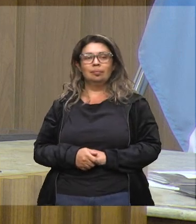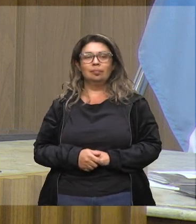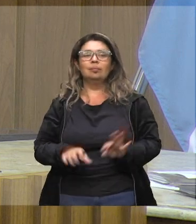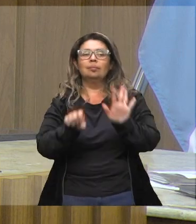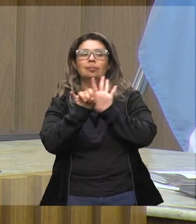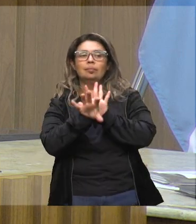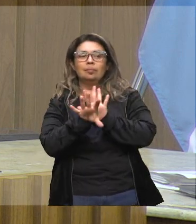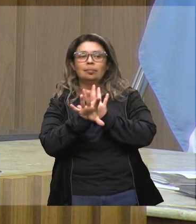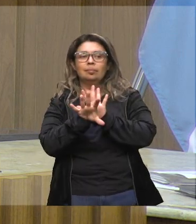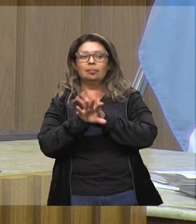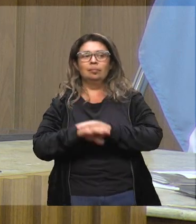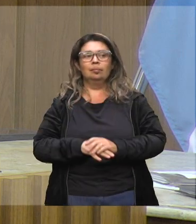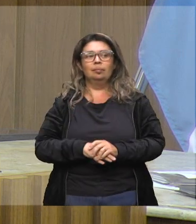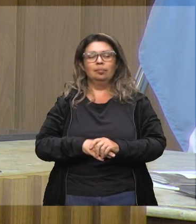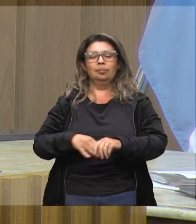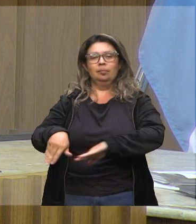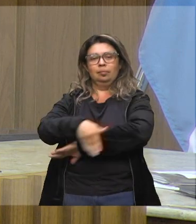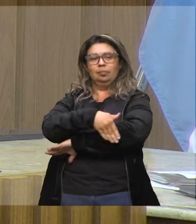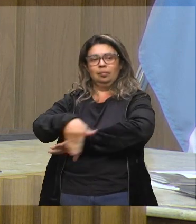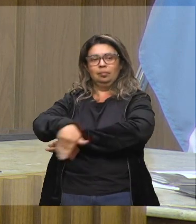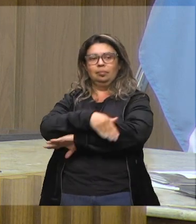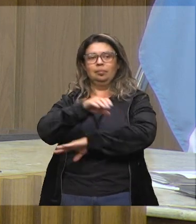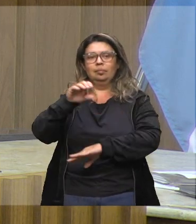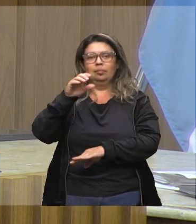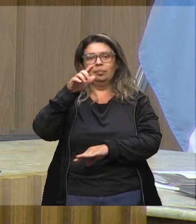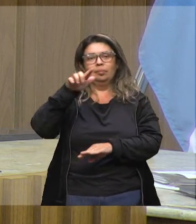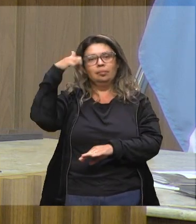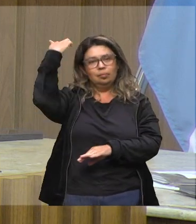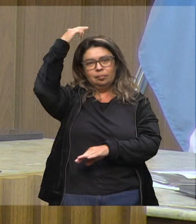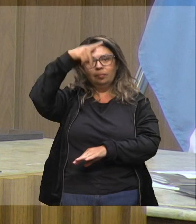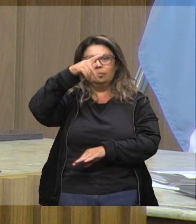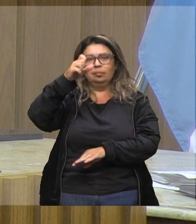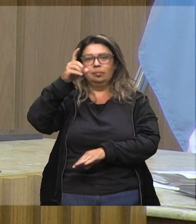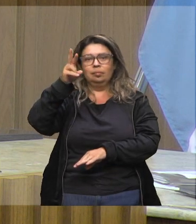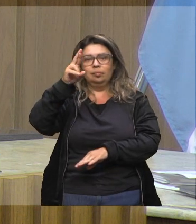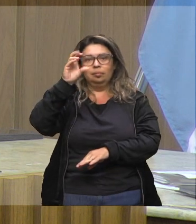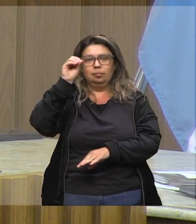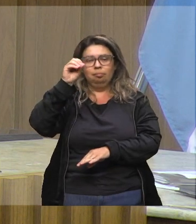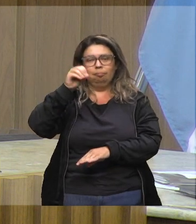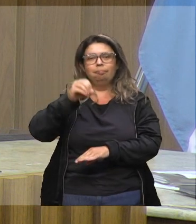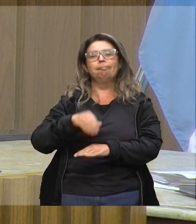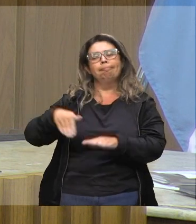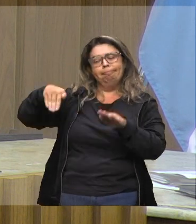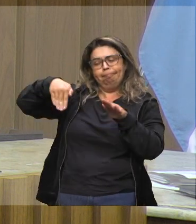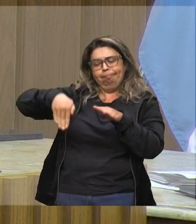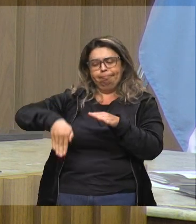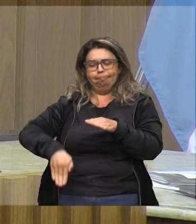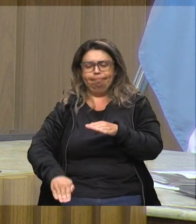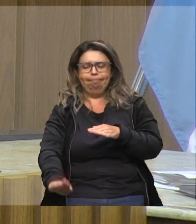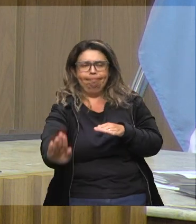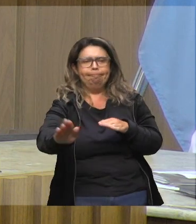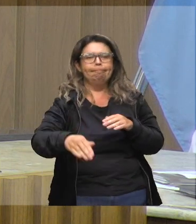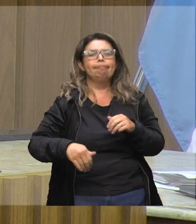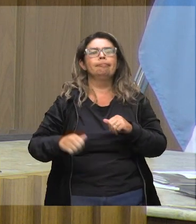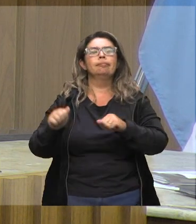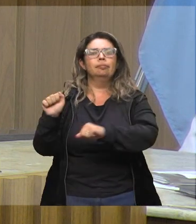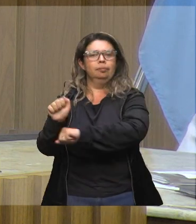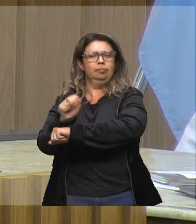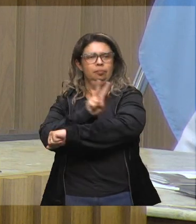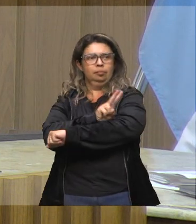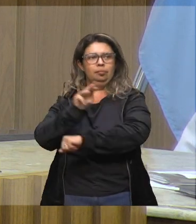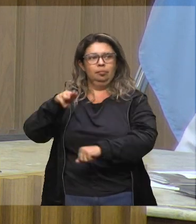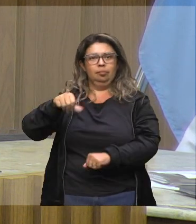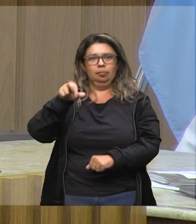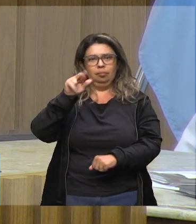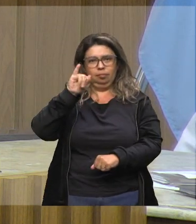indicação, que lá na Rua São Pedro, com a Mar de Vito, aquela descida, é uma descida. Eu não sei nem como